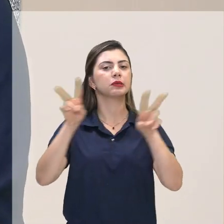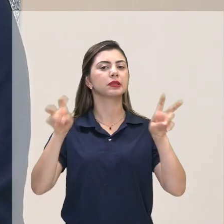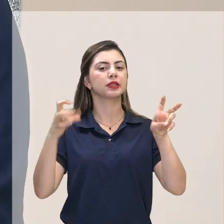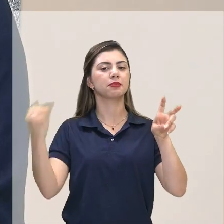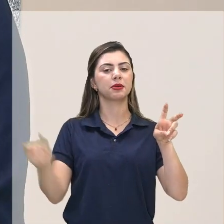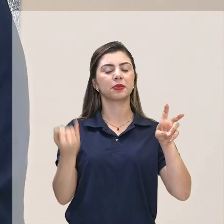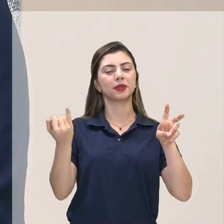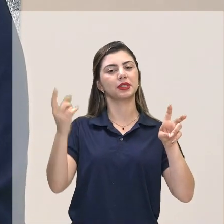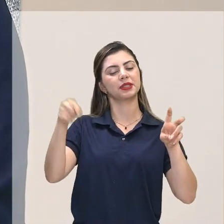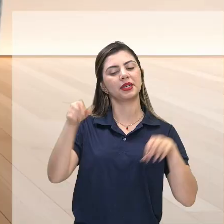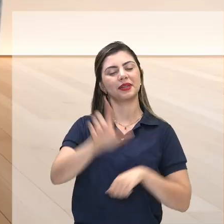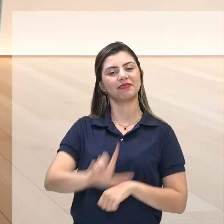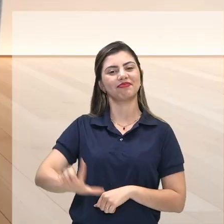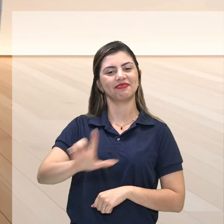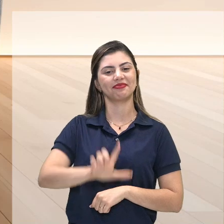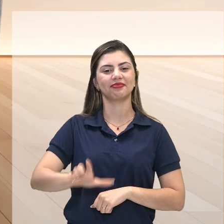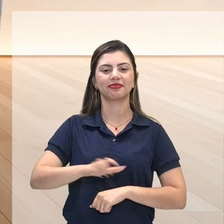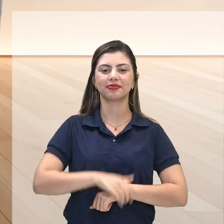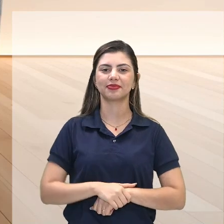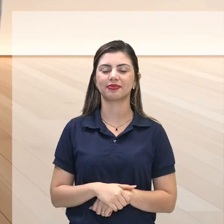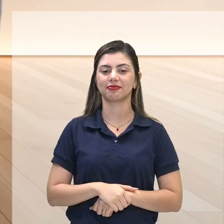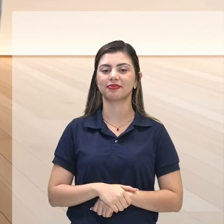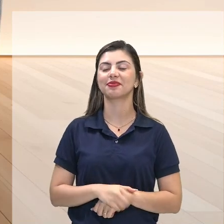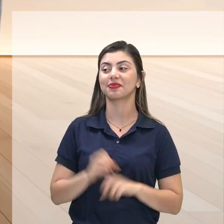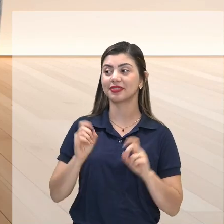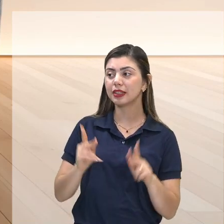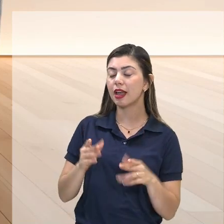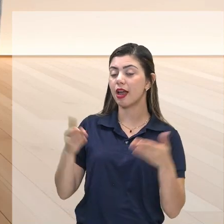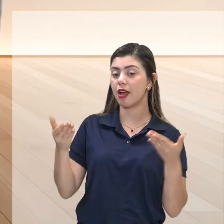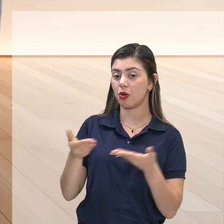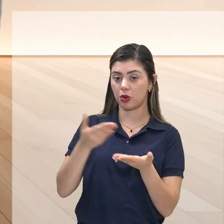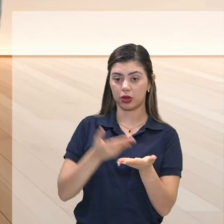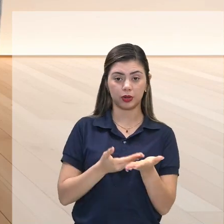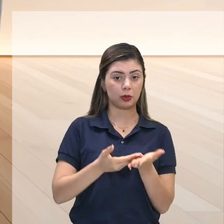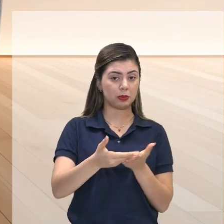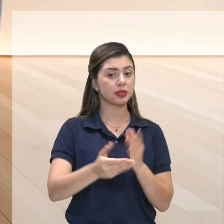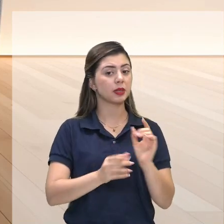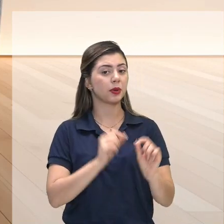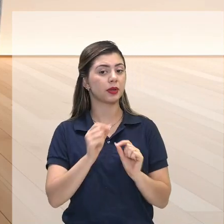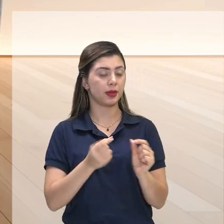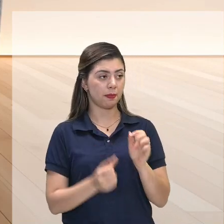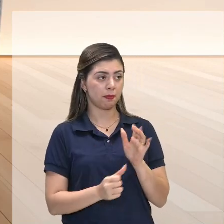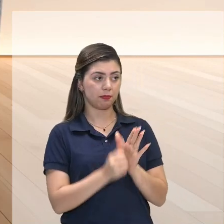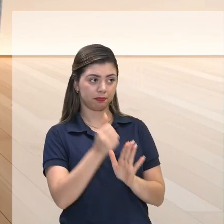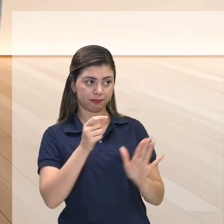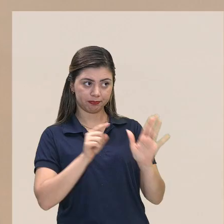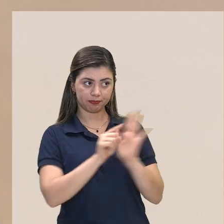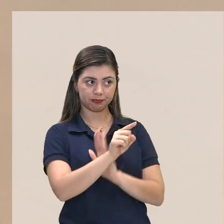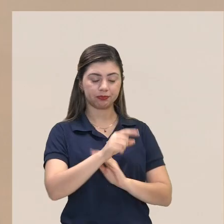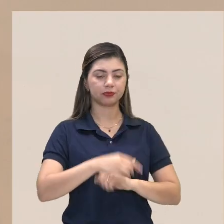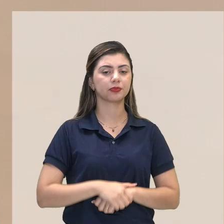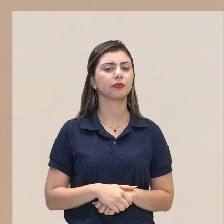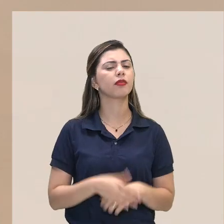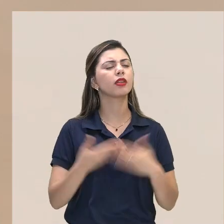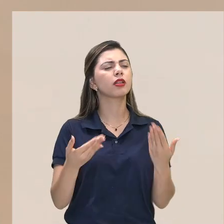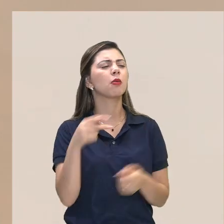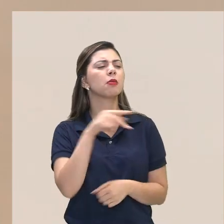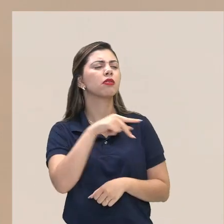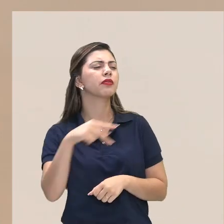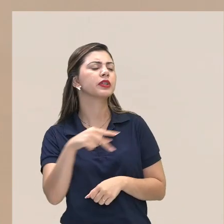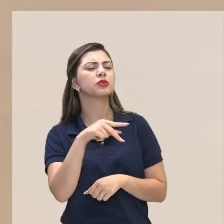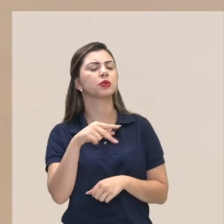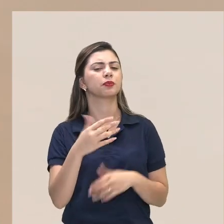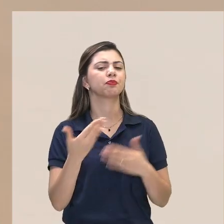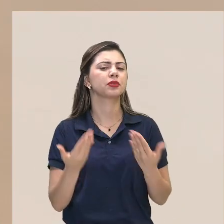nossa literatura. Ok, então vamos começar com a primeira pergunta. Professor, qual a